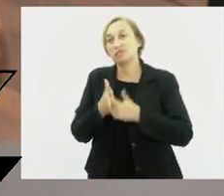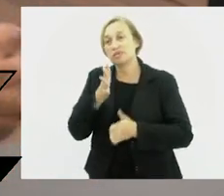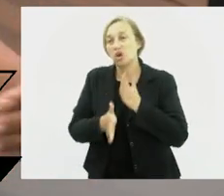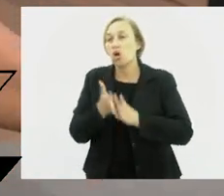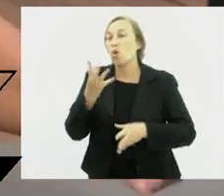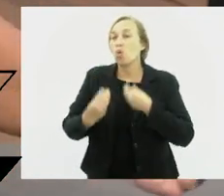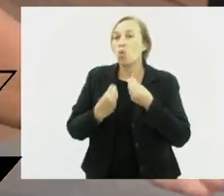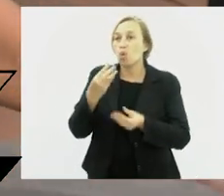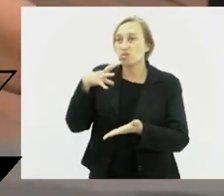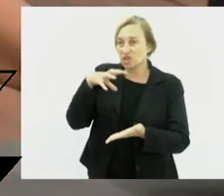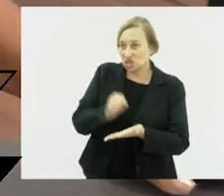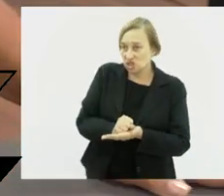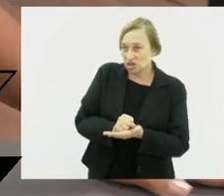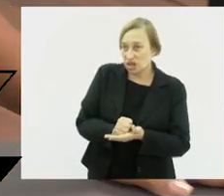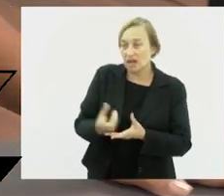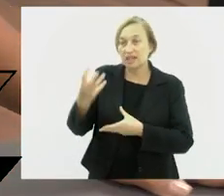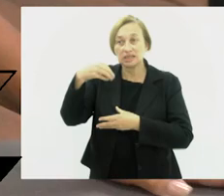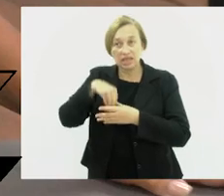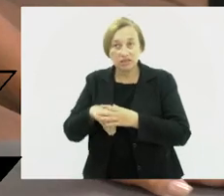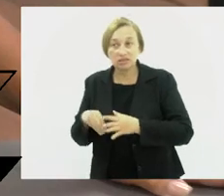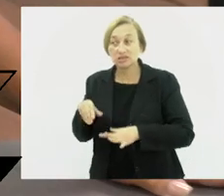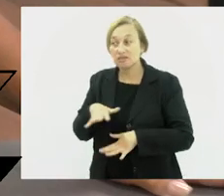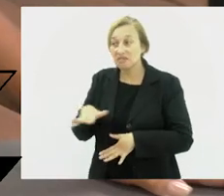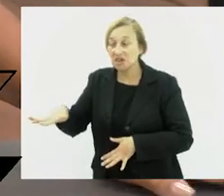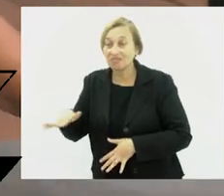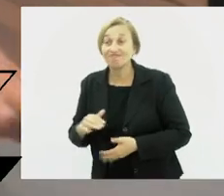esses animais dentro da comunidade.